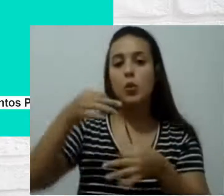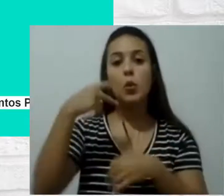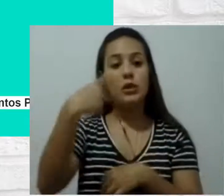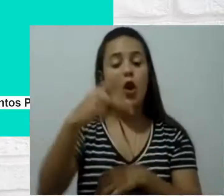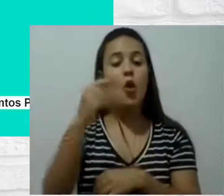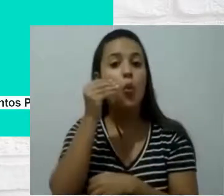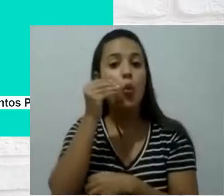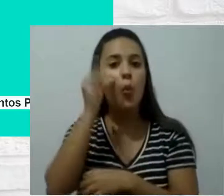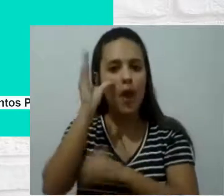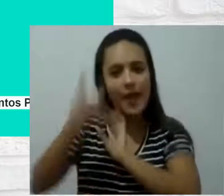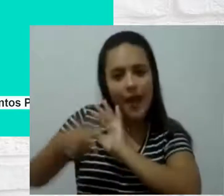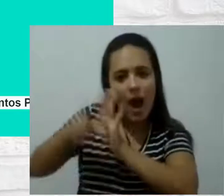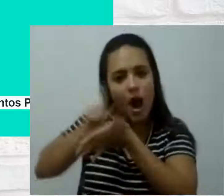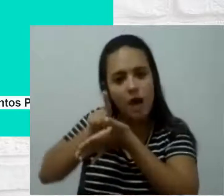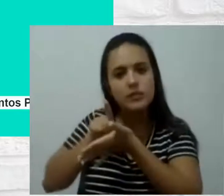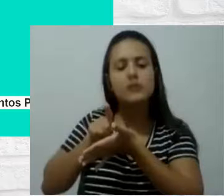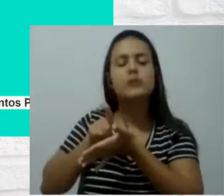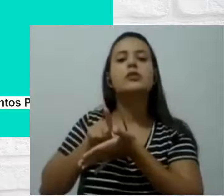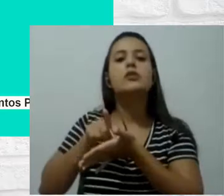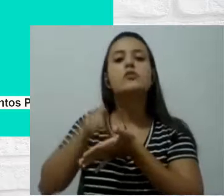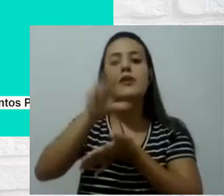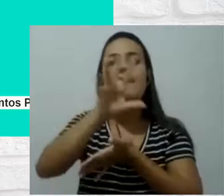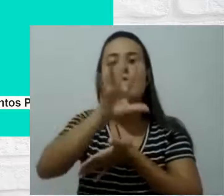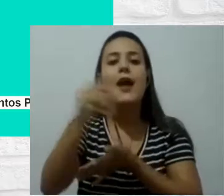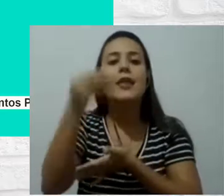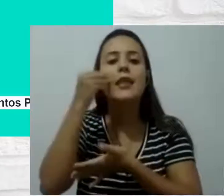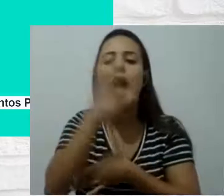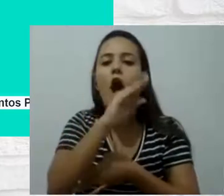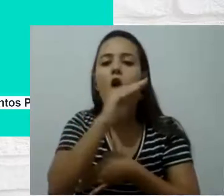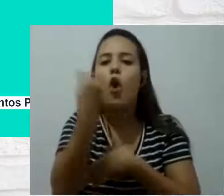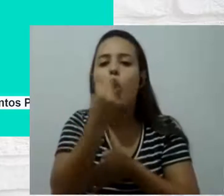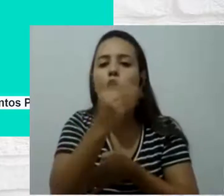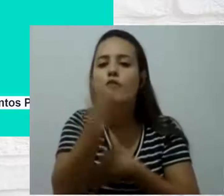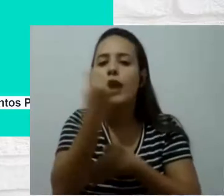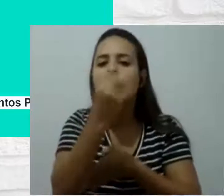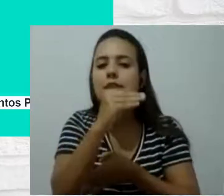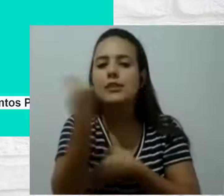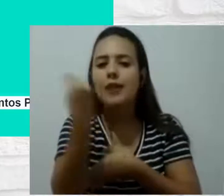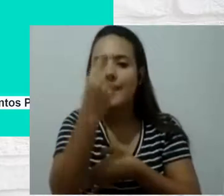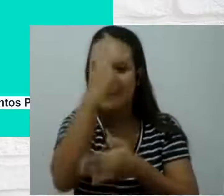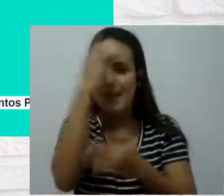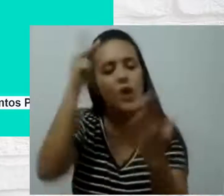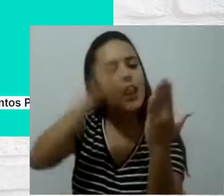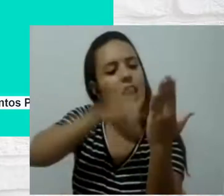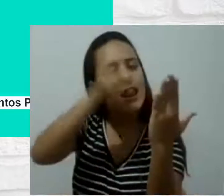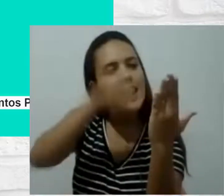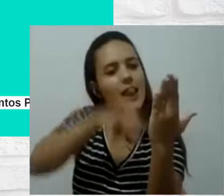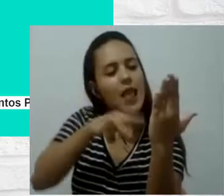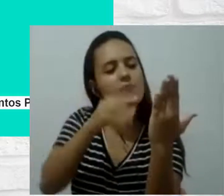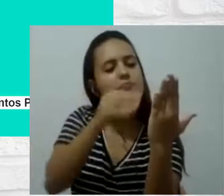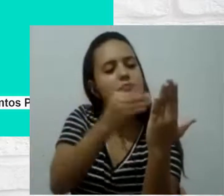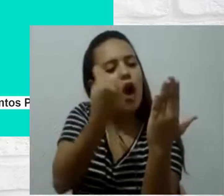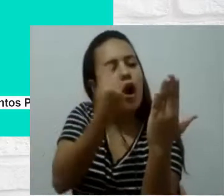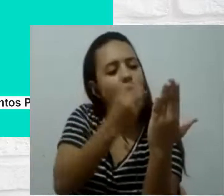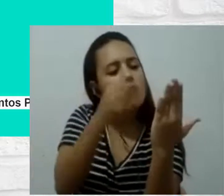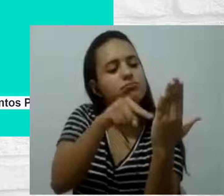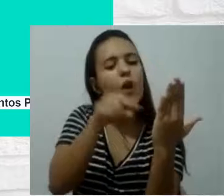partir das suas ideias, a partir de argumentos, a partir dos seus conhecimentos prévios, vocês vão tentar convencer o